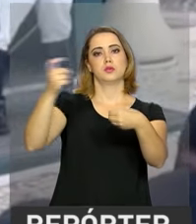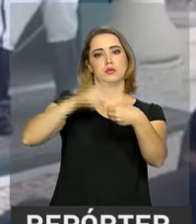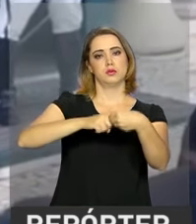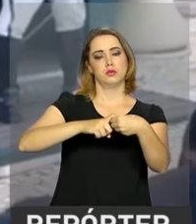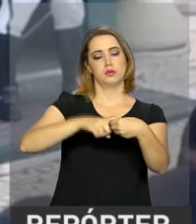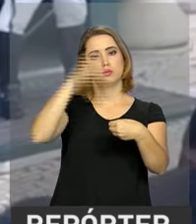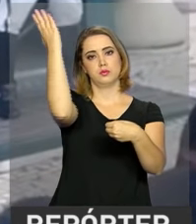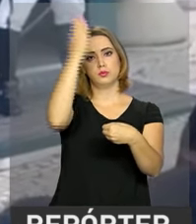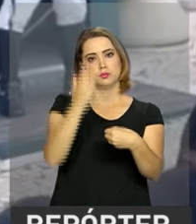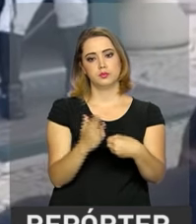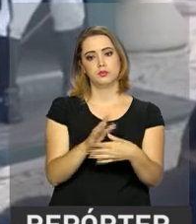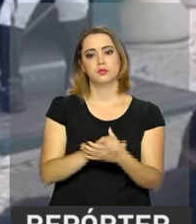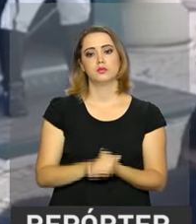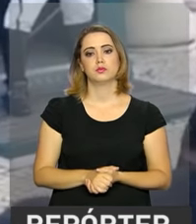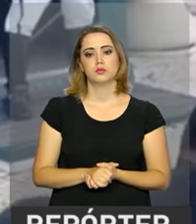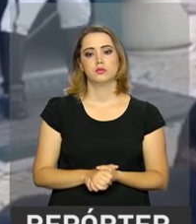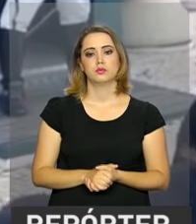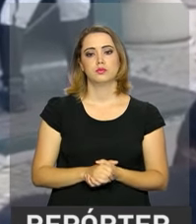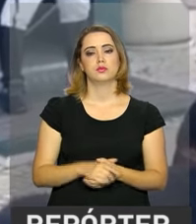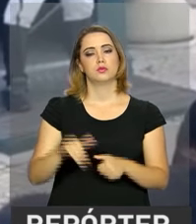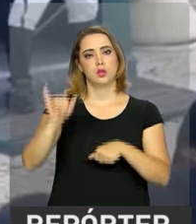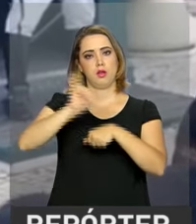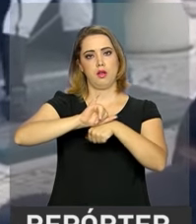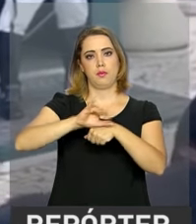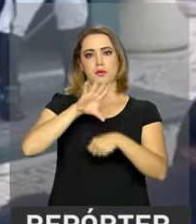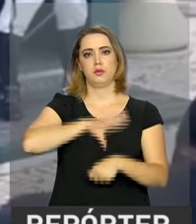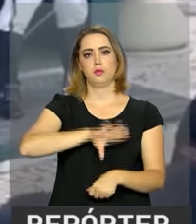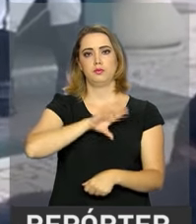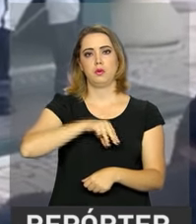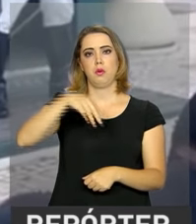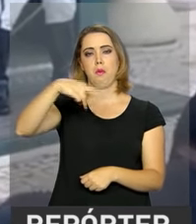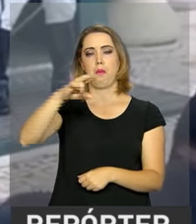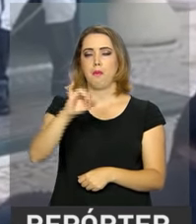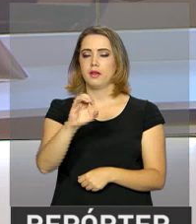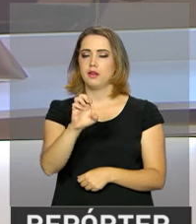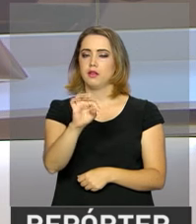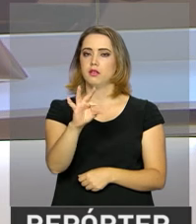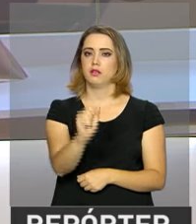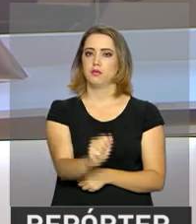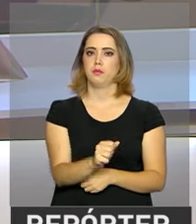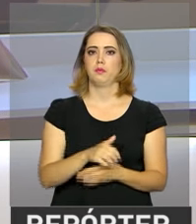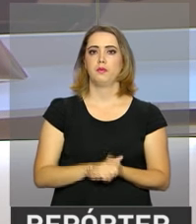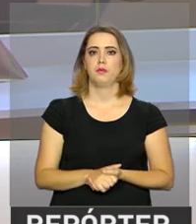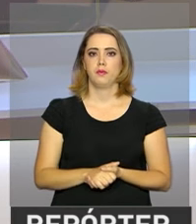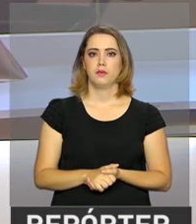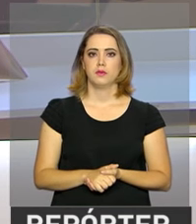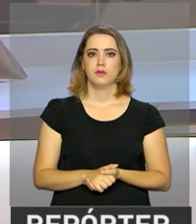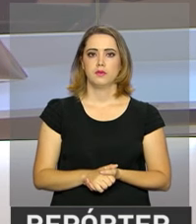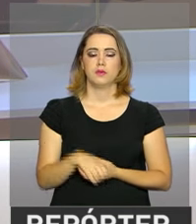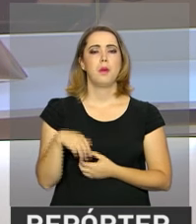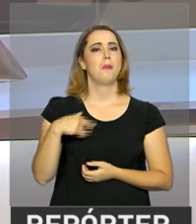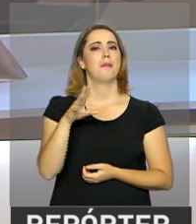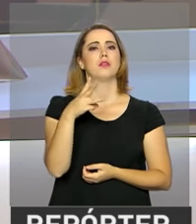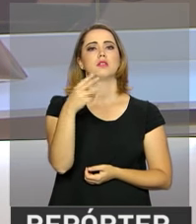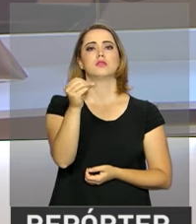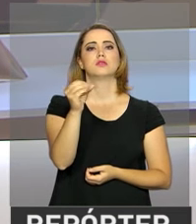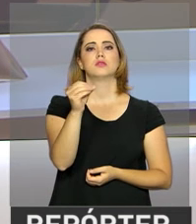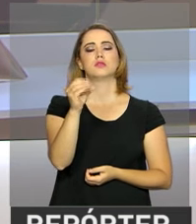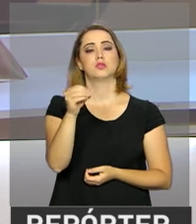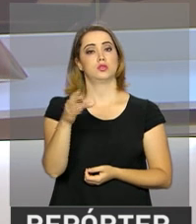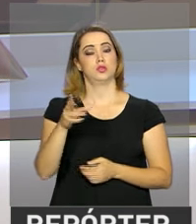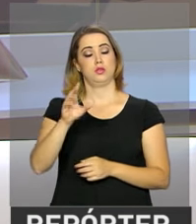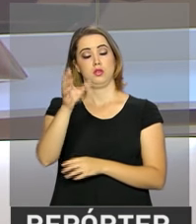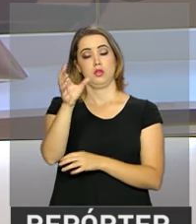onde regressa para o Brasil. De Lisboa, Portugal, Marieta Casarré. Mais de 300 ambulâncias